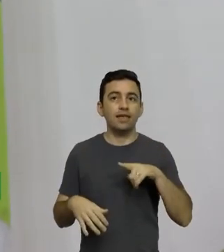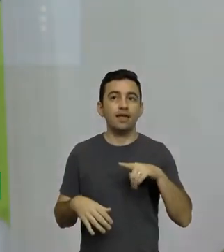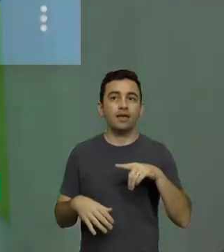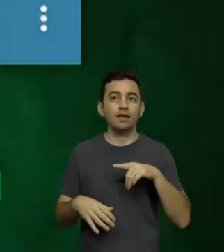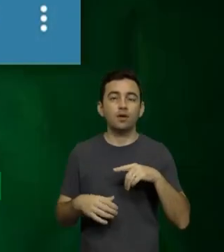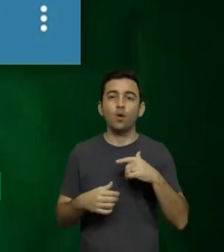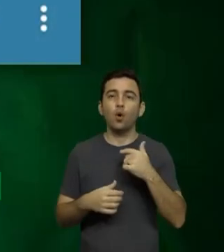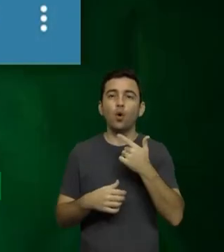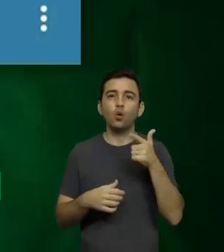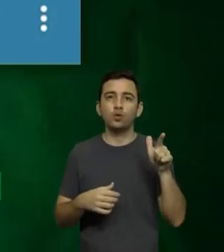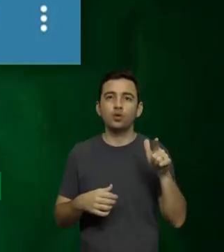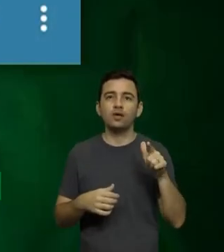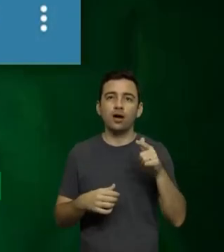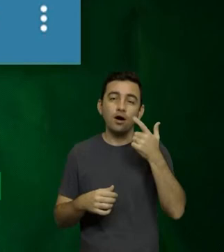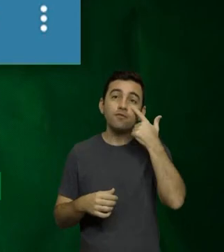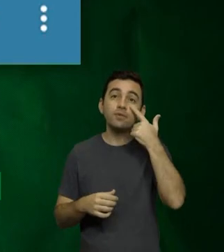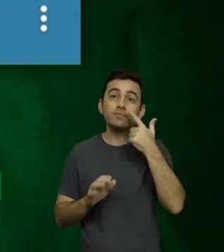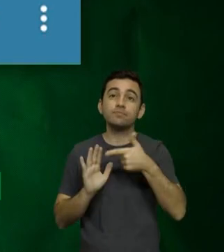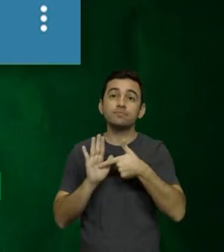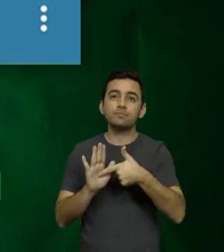Esse é um dos meus grupos.